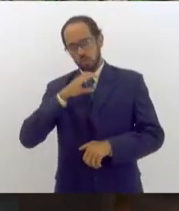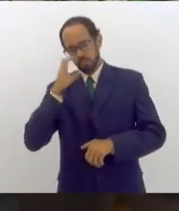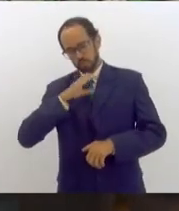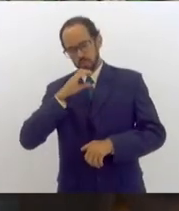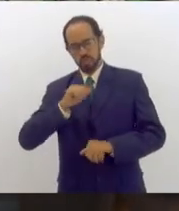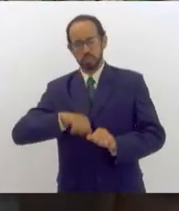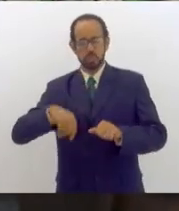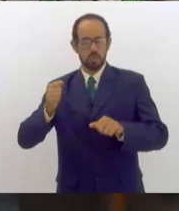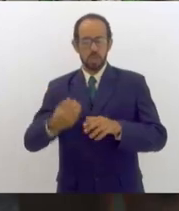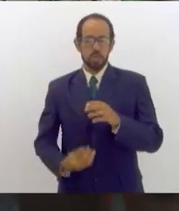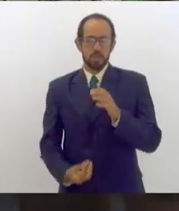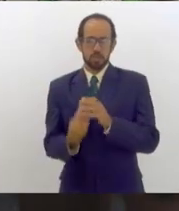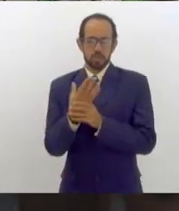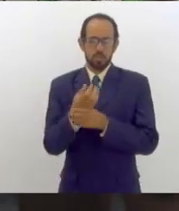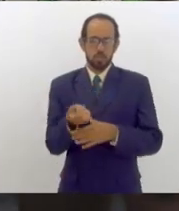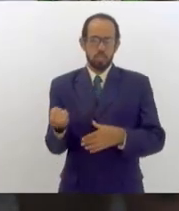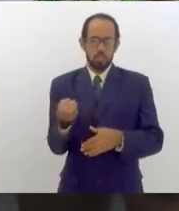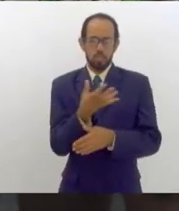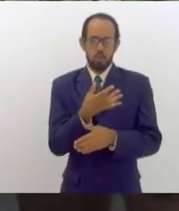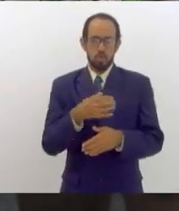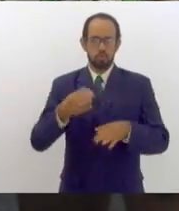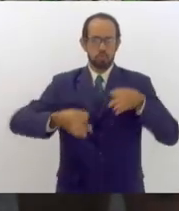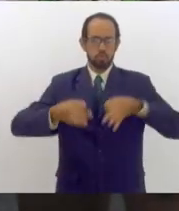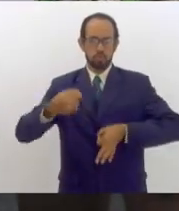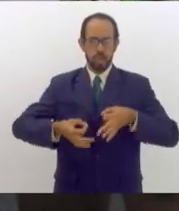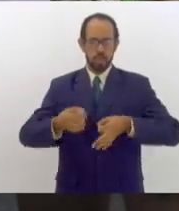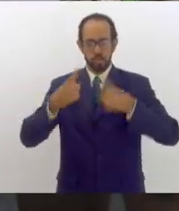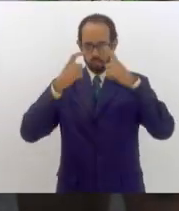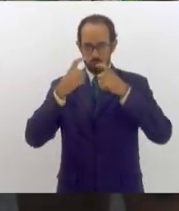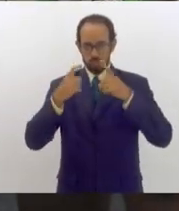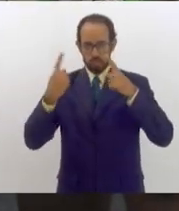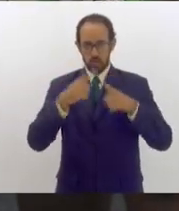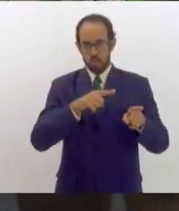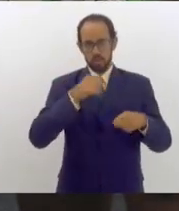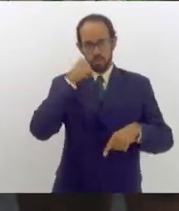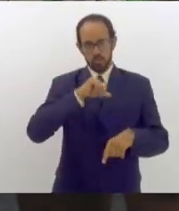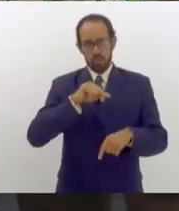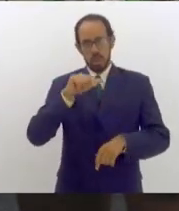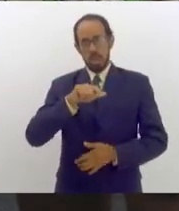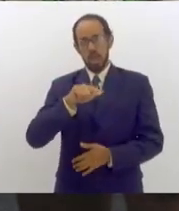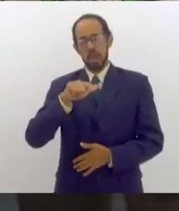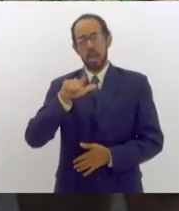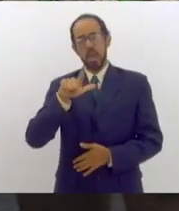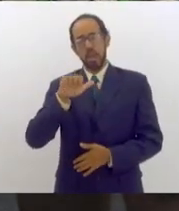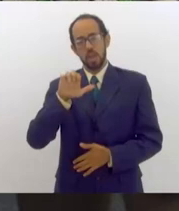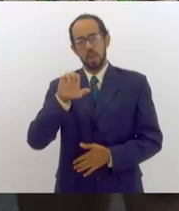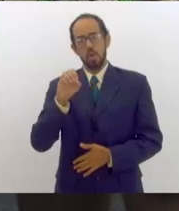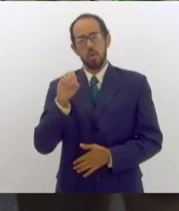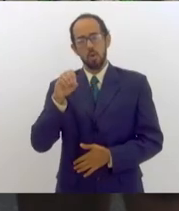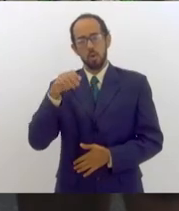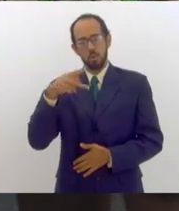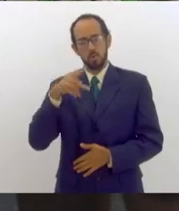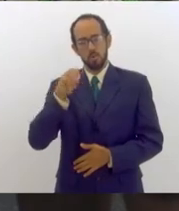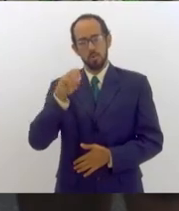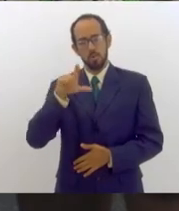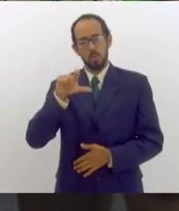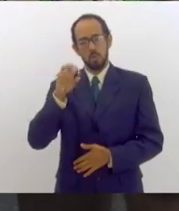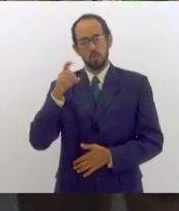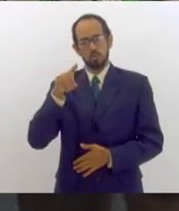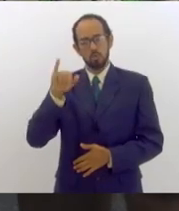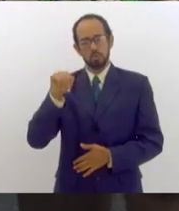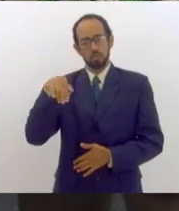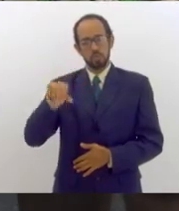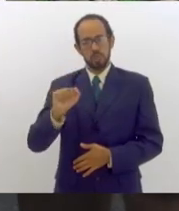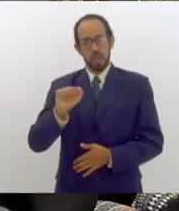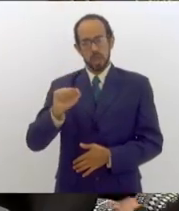a criação de um novo Juizado da violência contra mulher na zona da Leopoldina eram essas as minhas considerações